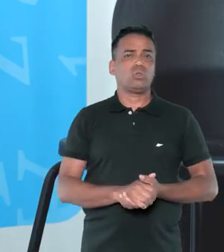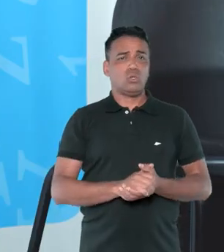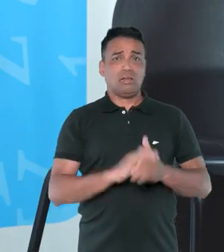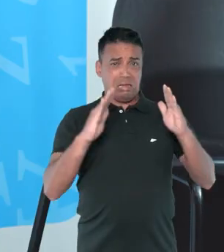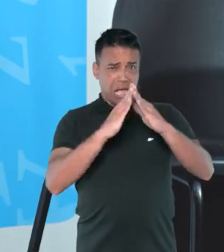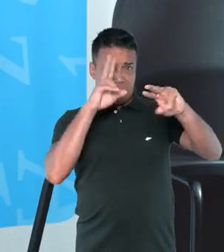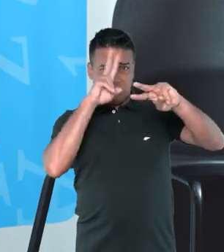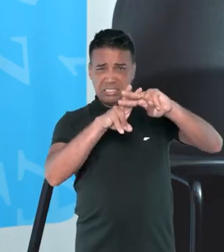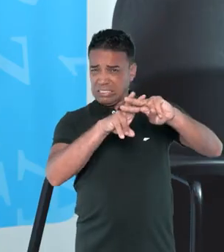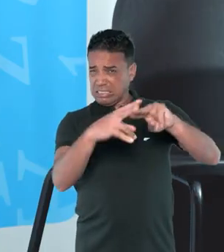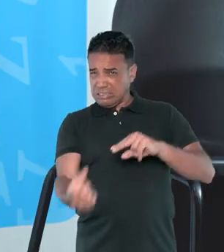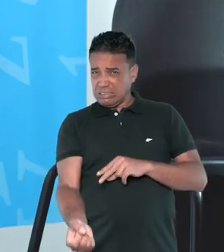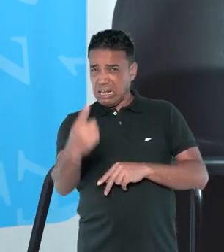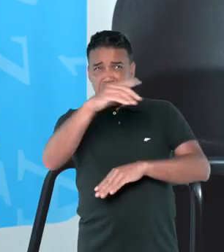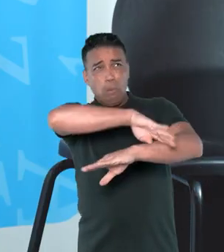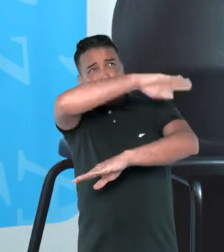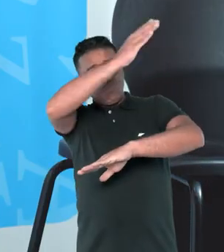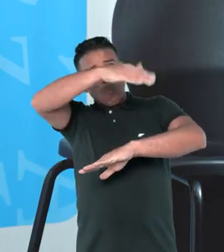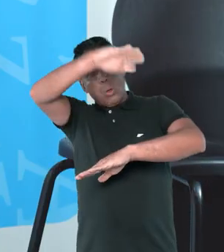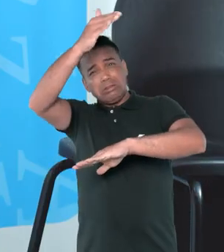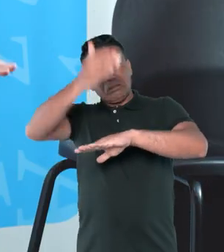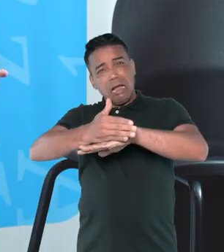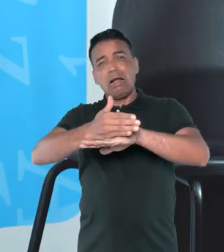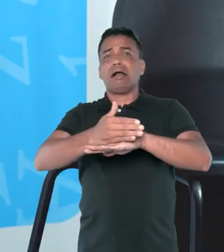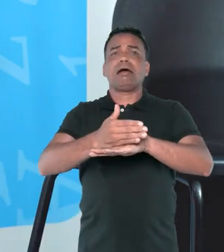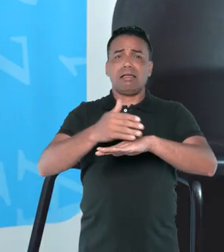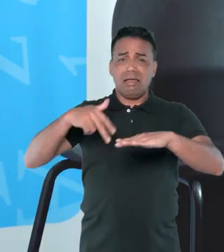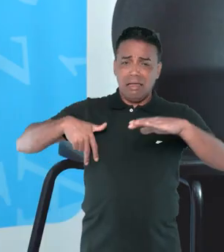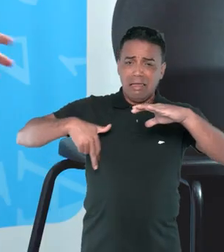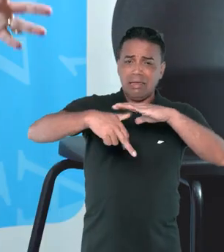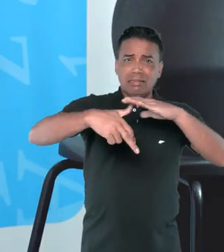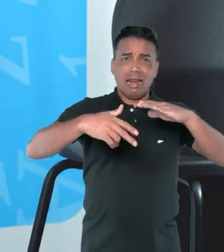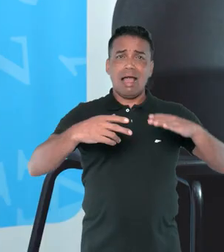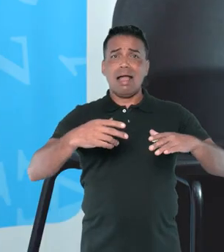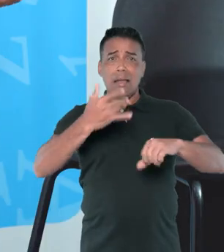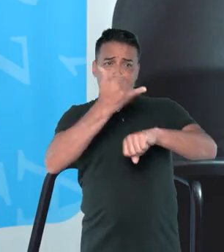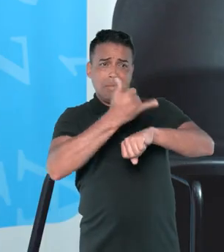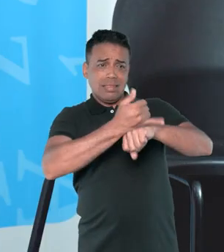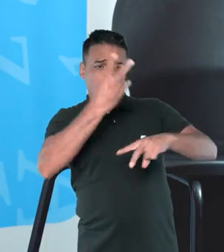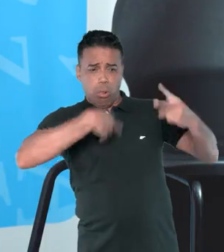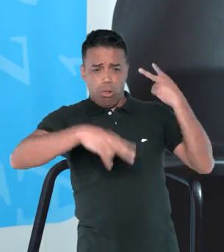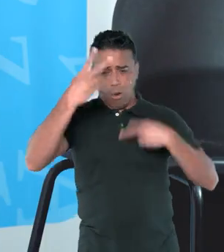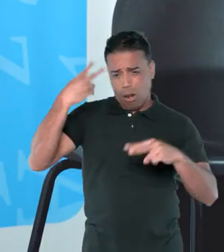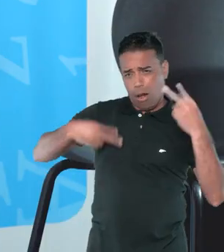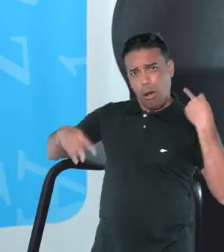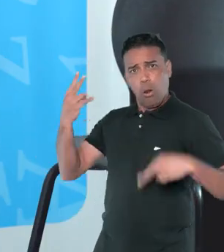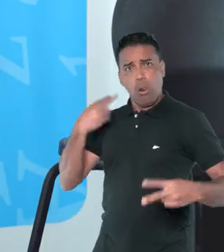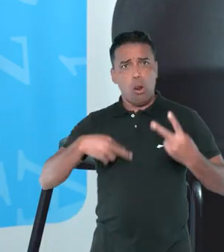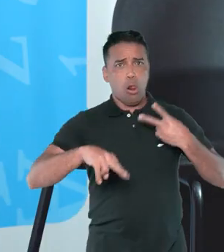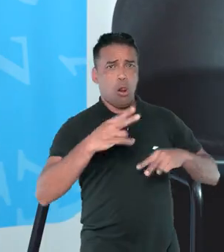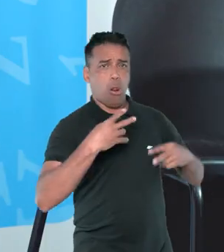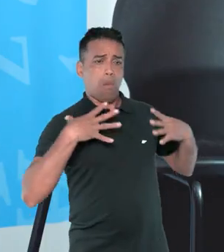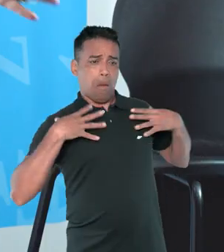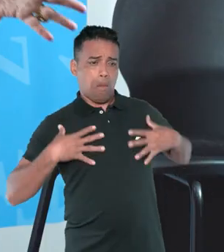estranho, né? É no alto de uma colina, a gente tem que entrar, passa pela revista de metais, aquela coisa toda, muito... E